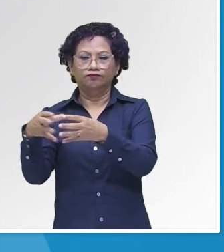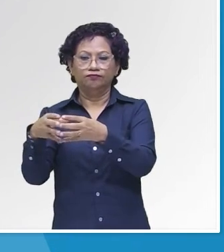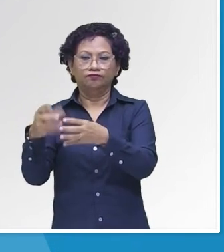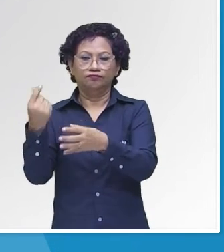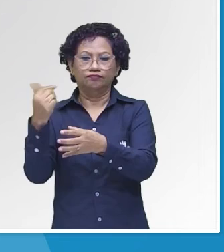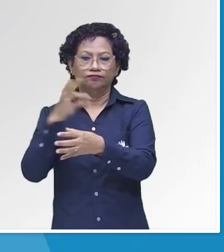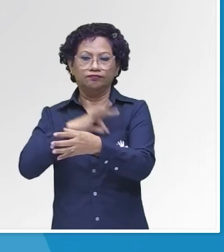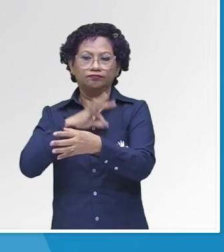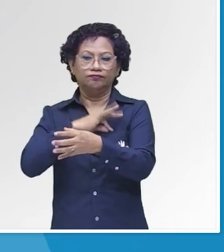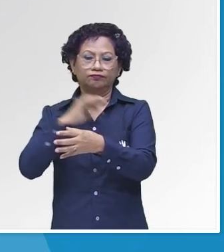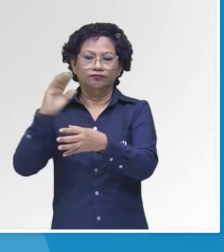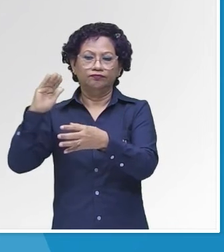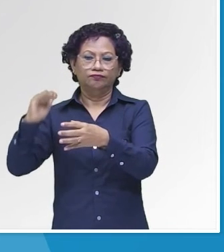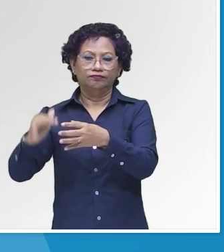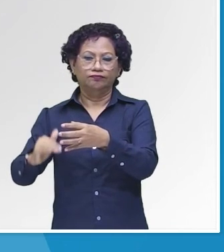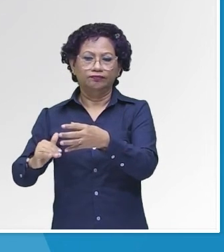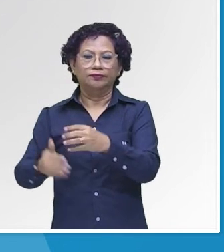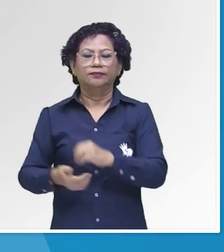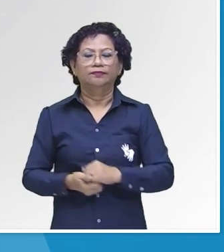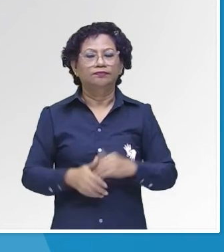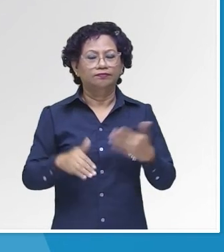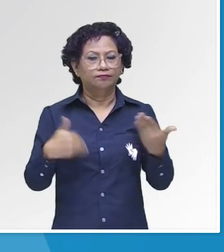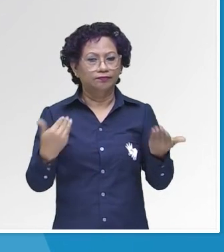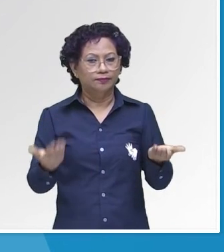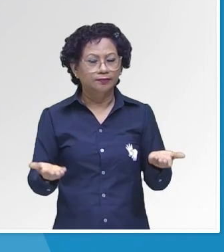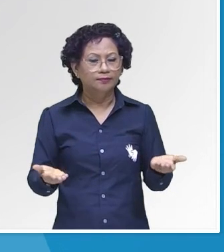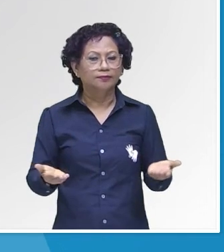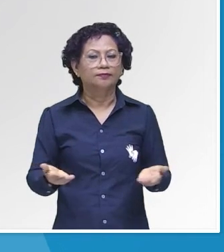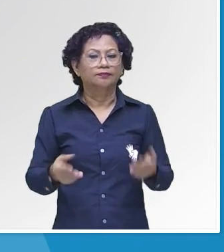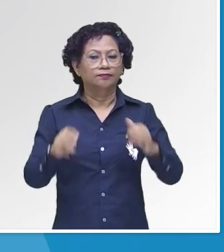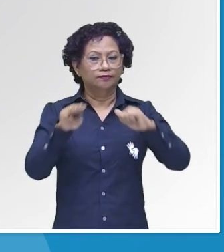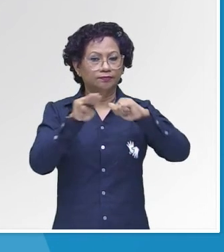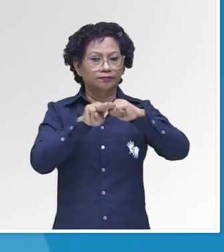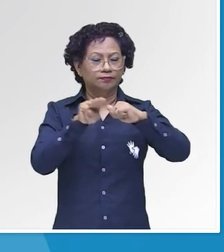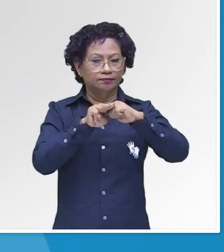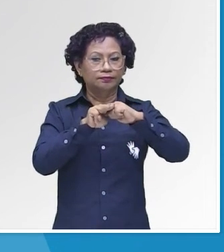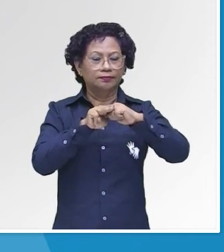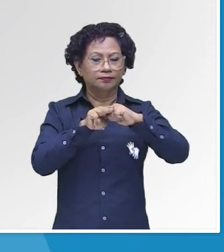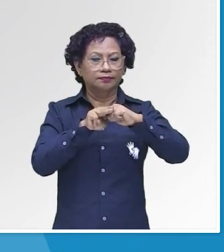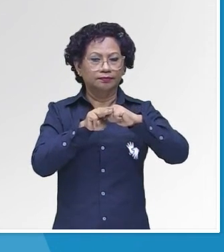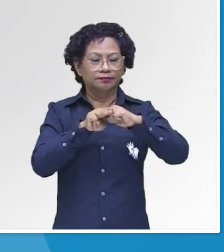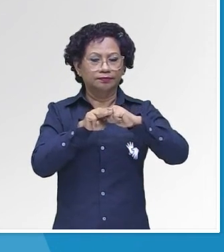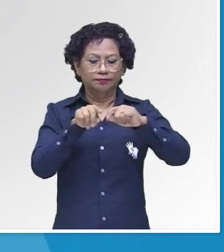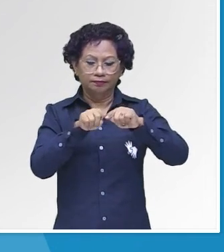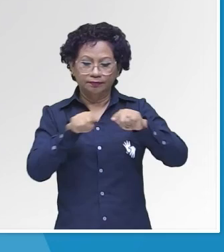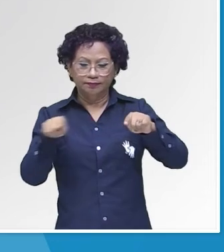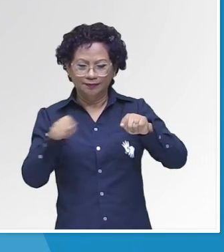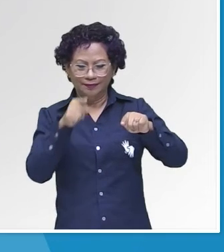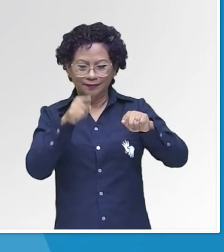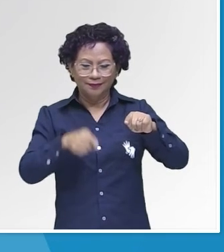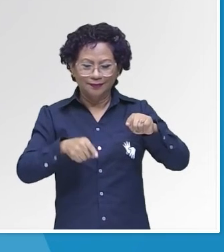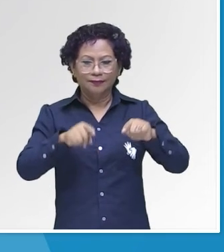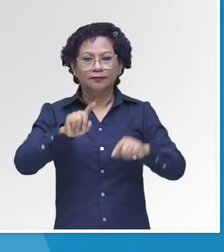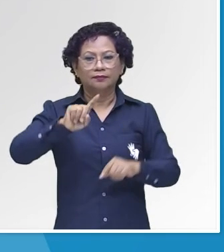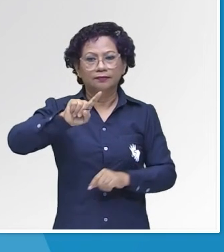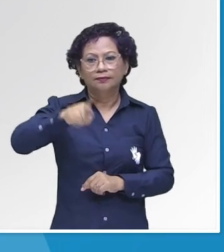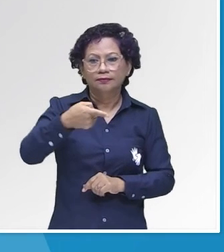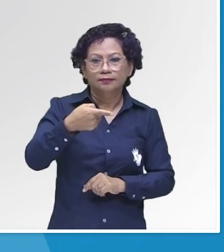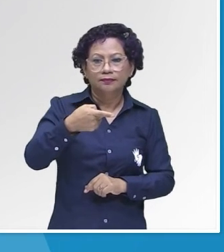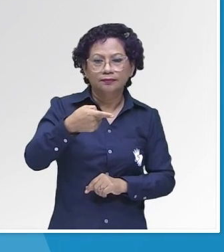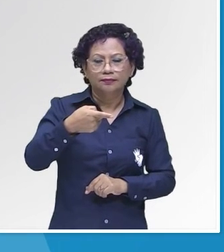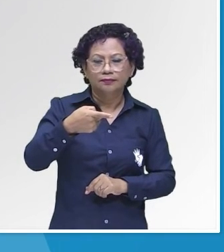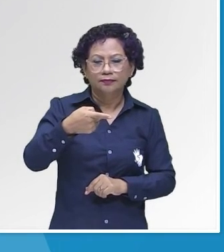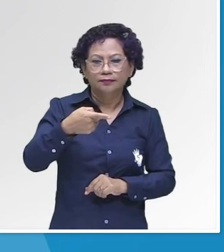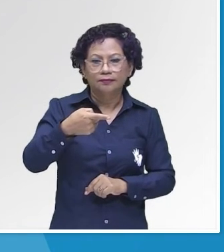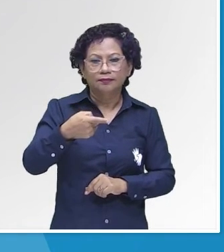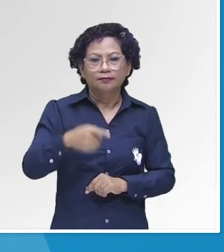salarial inferior, né? Então, nós temos aqui a média foi de R$1.000. Isso quer dizer que o grupo A